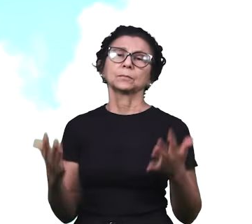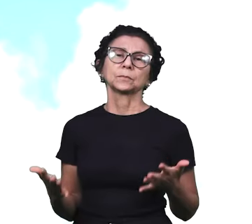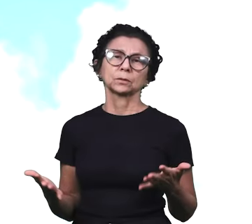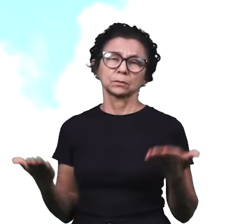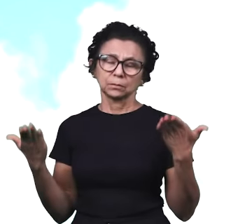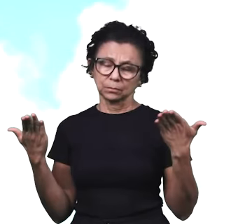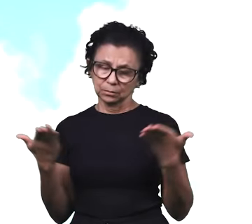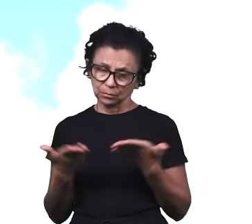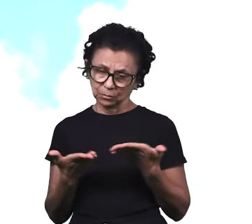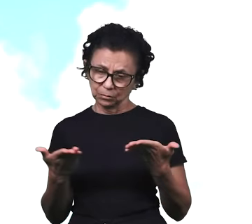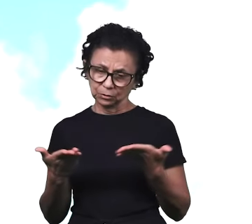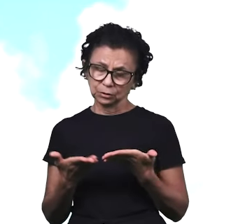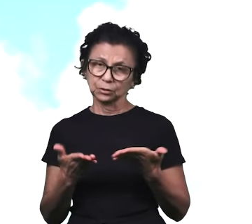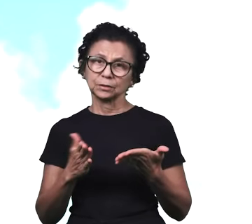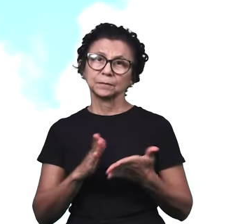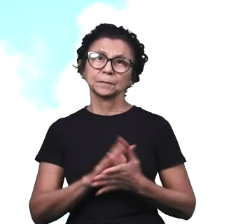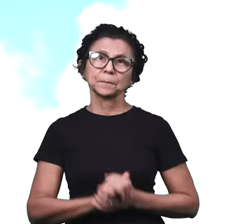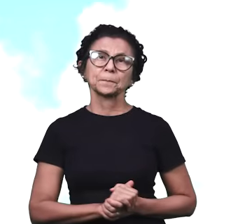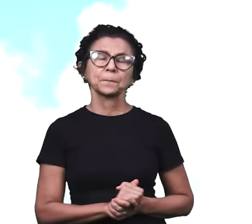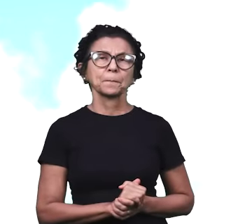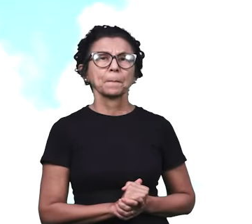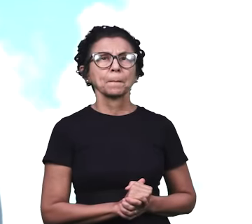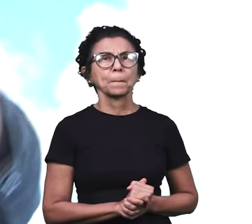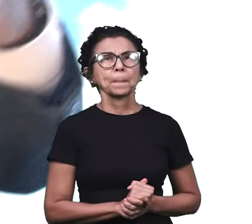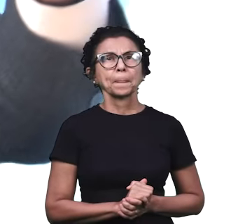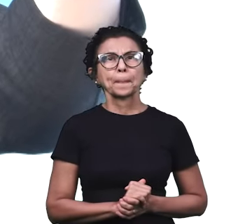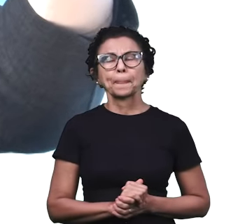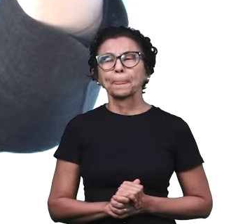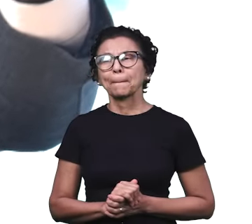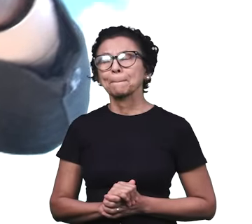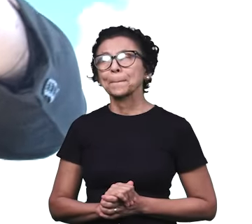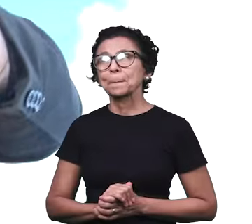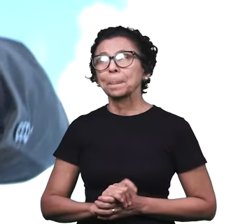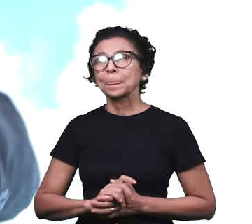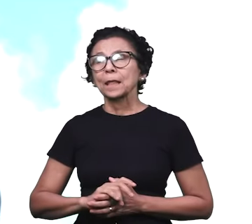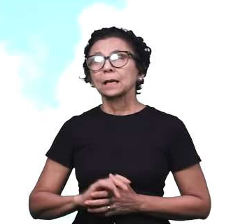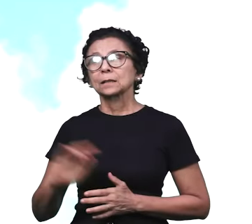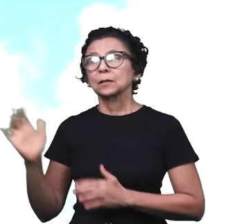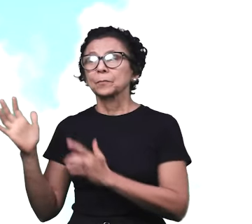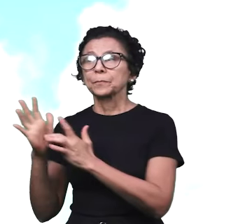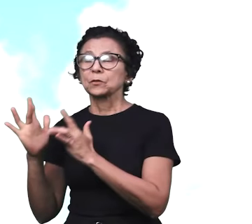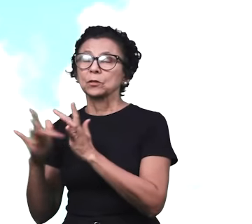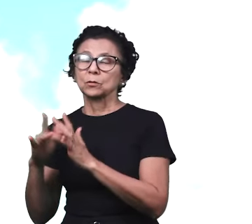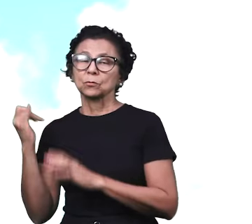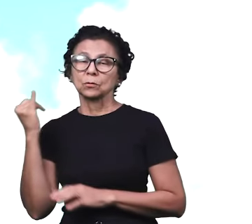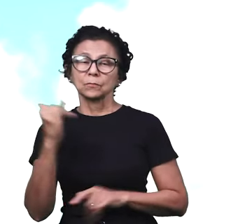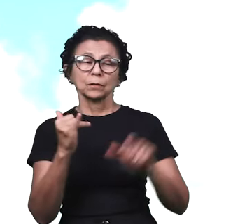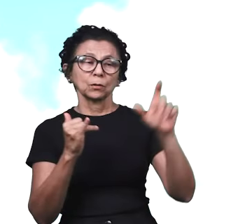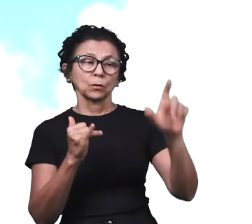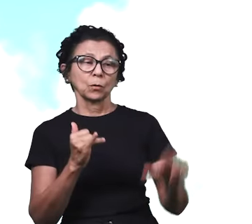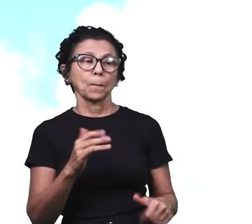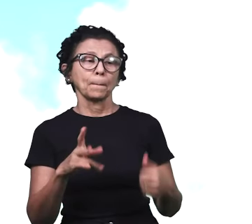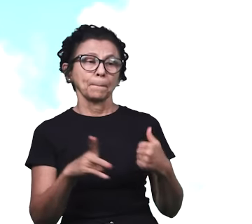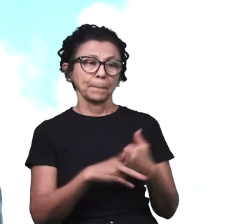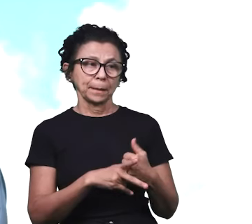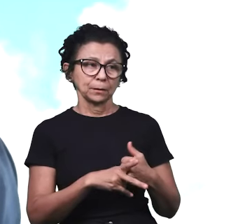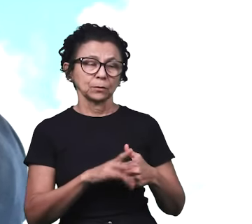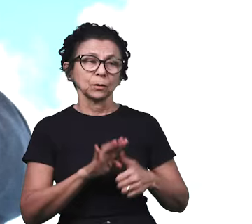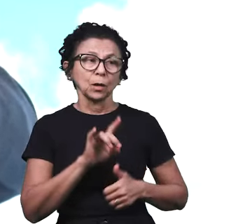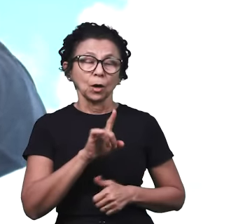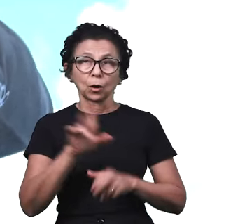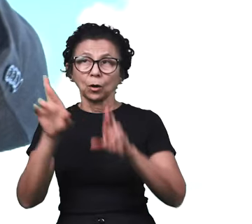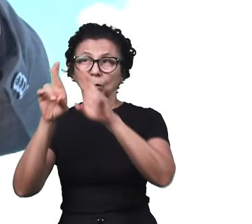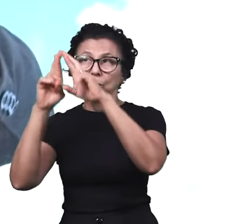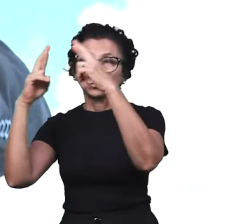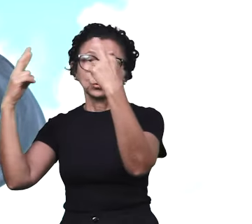Pedro, darei as chaves do reino. Não foi uma chave como a religião fala isso, né? Ele tem